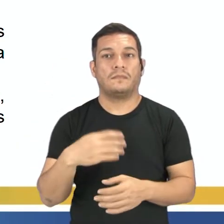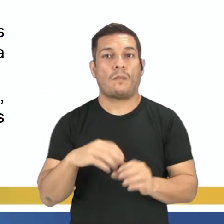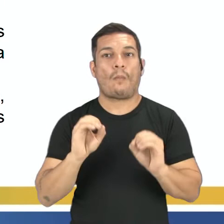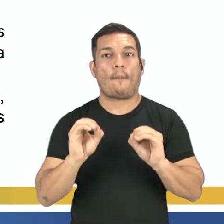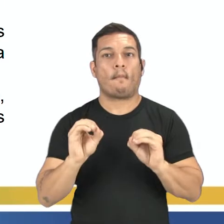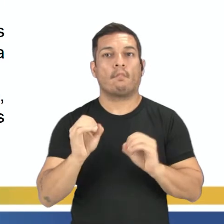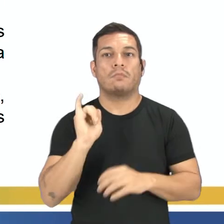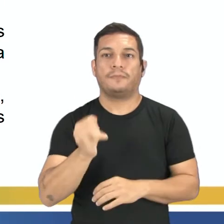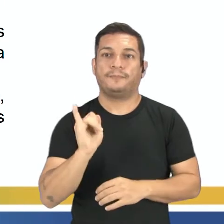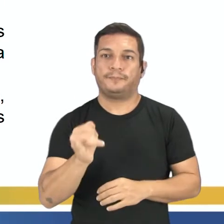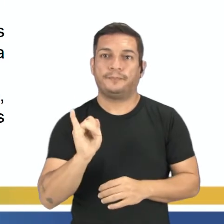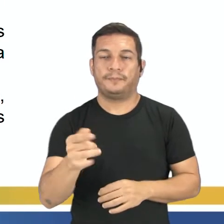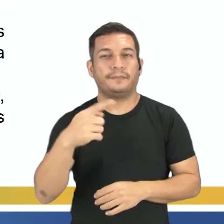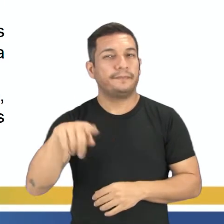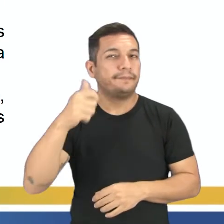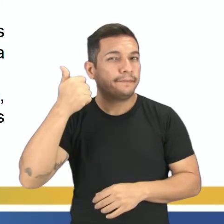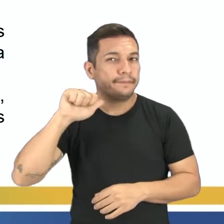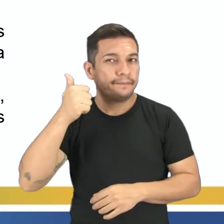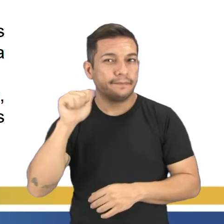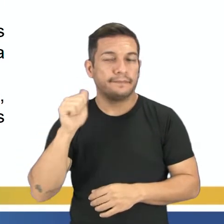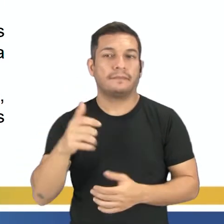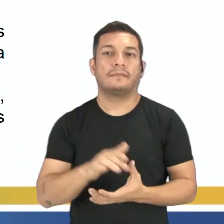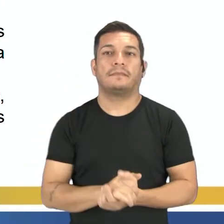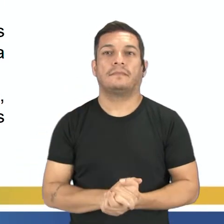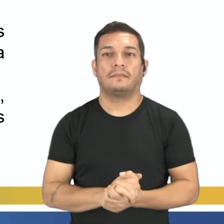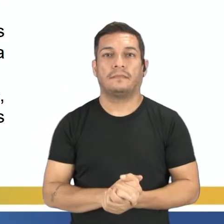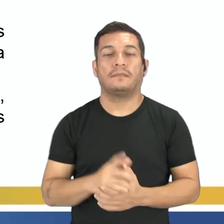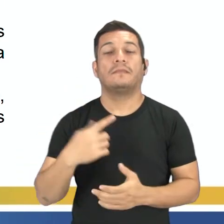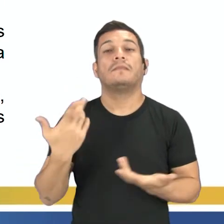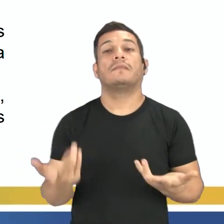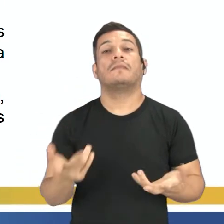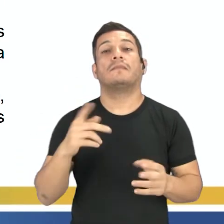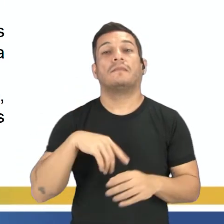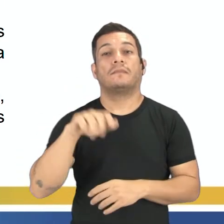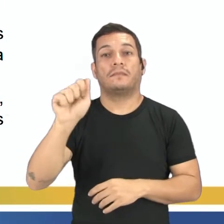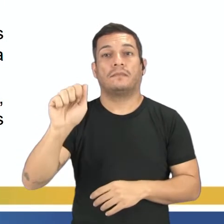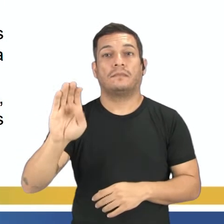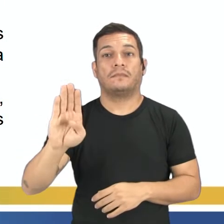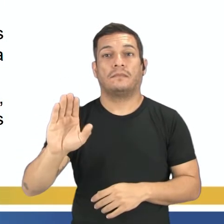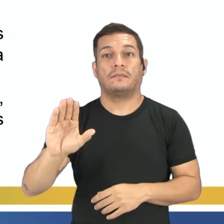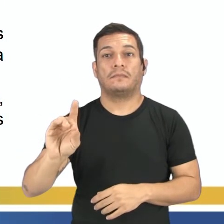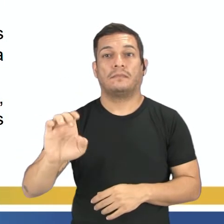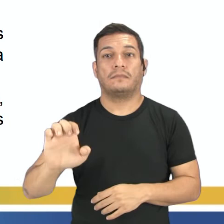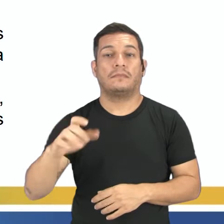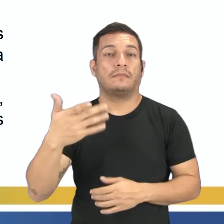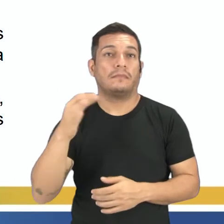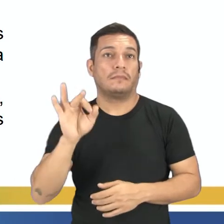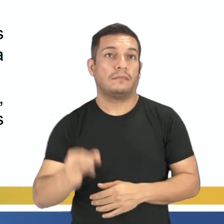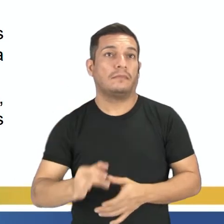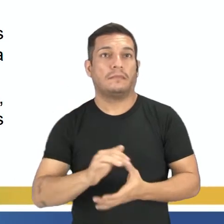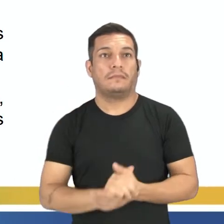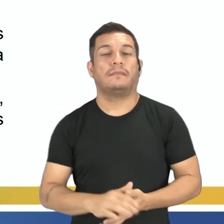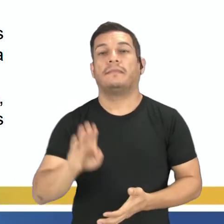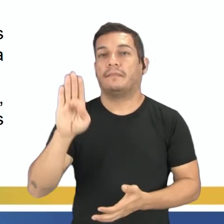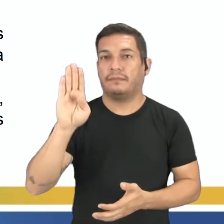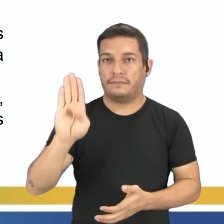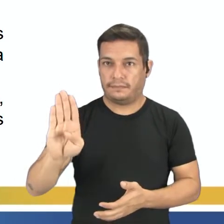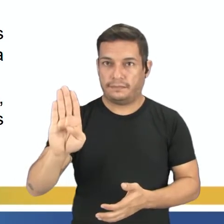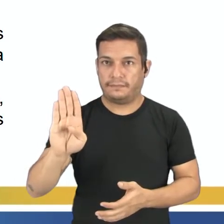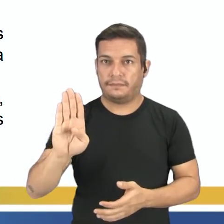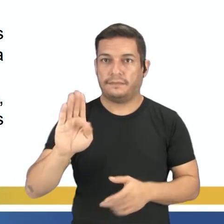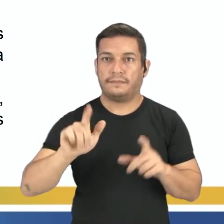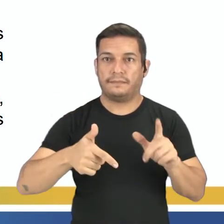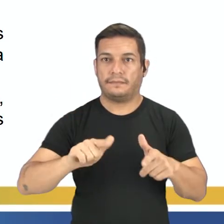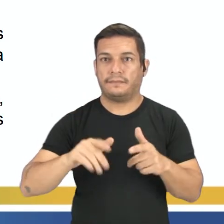impostos. Você analisou bem? Vamos identificar qual a alternativa correta nesta questão. Alternativa certa,